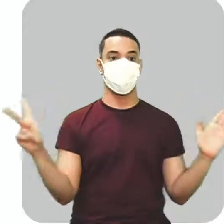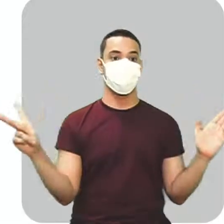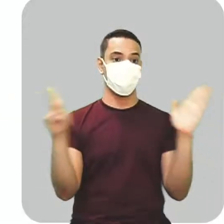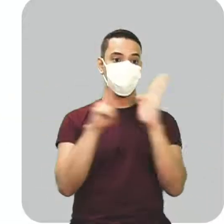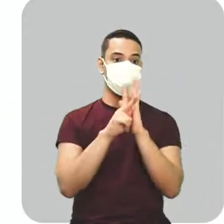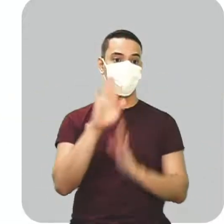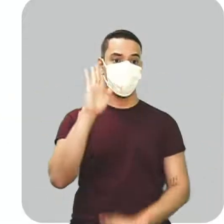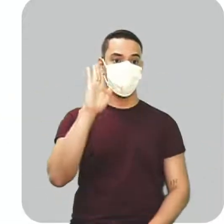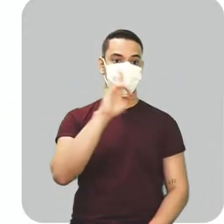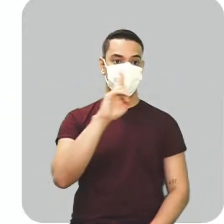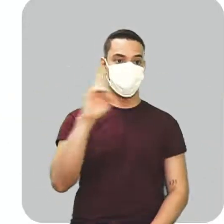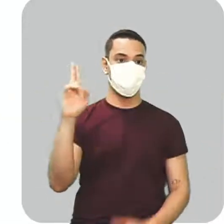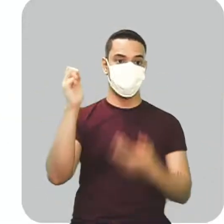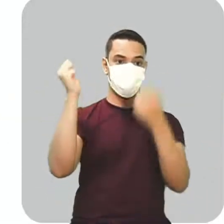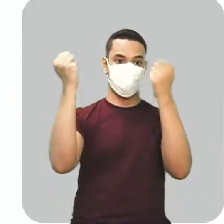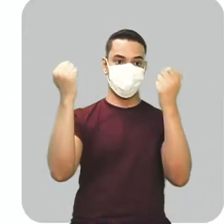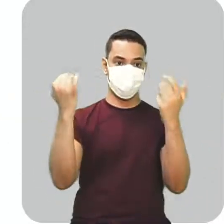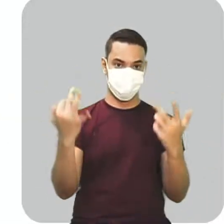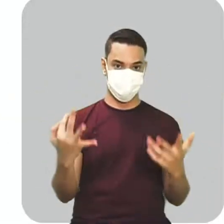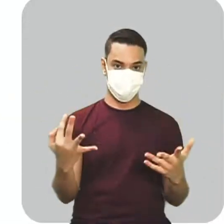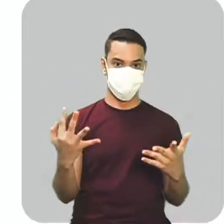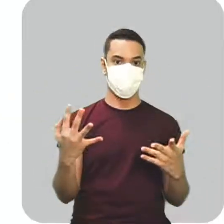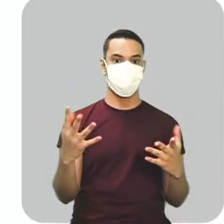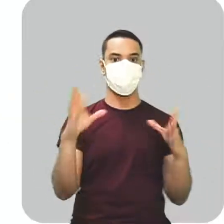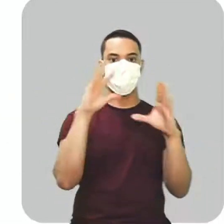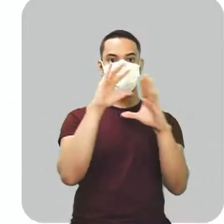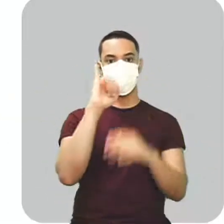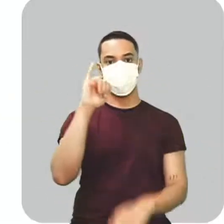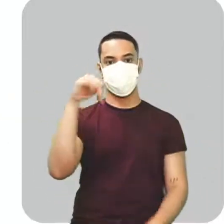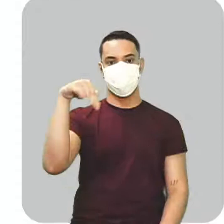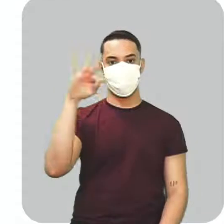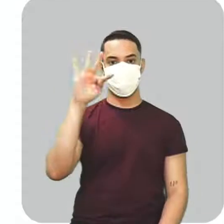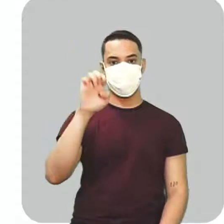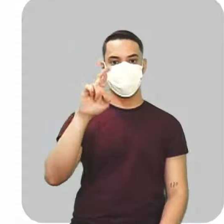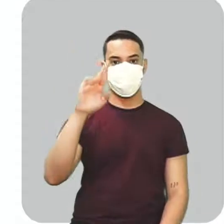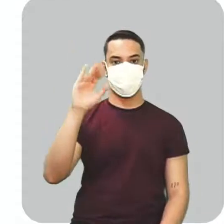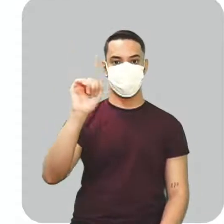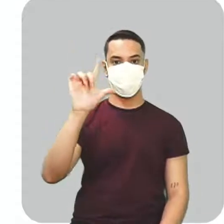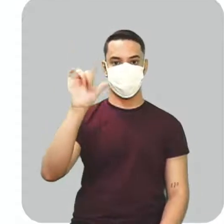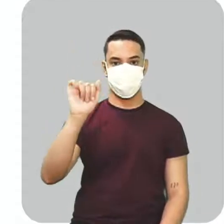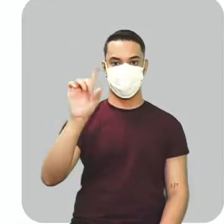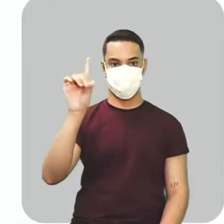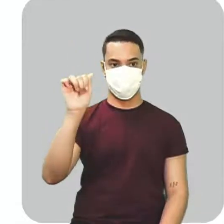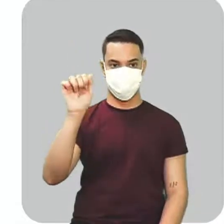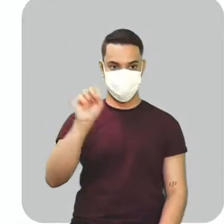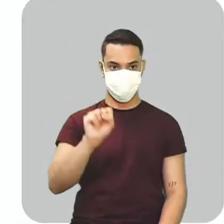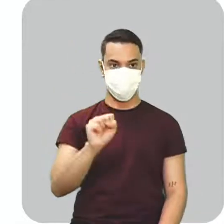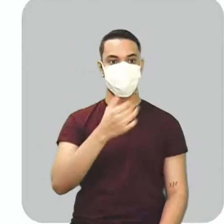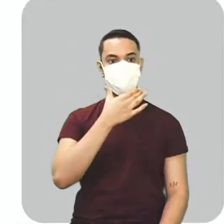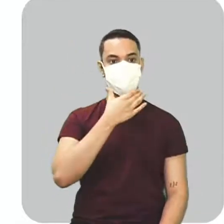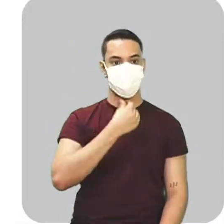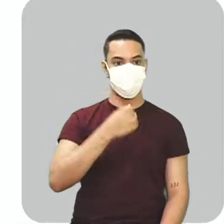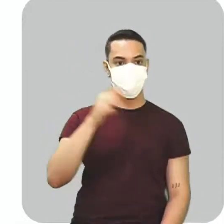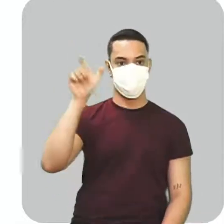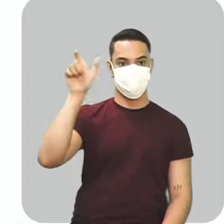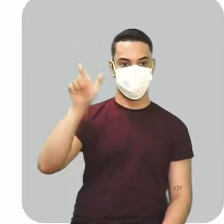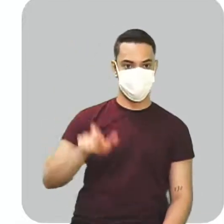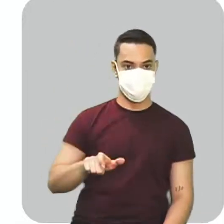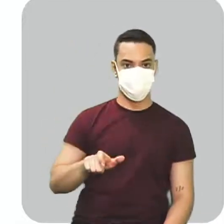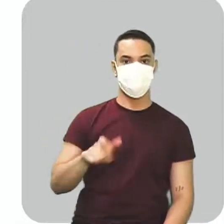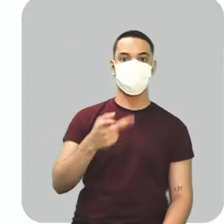nome já diz, né? Intercalada. Aqui eu tenho o garoto